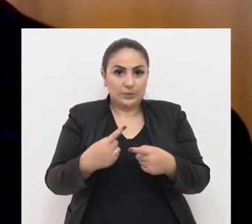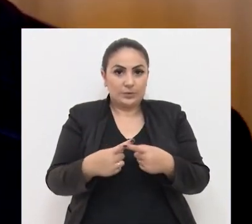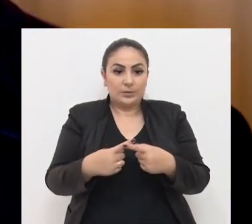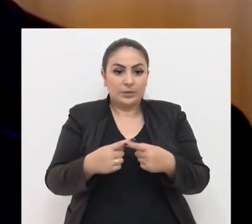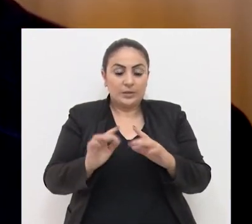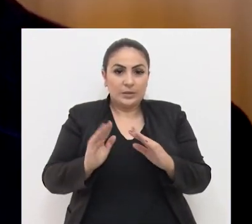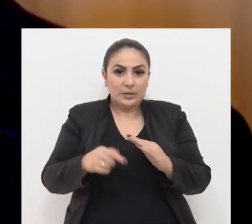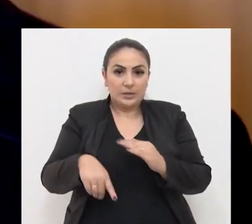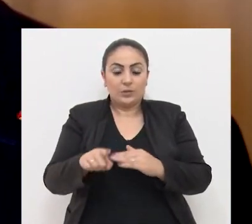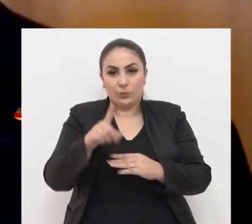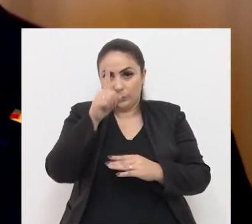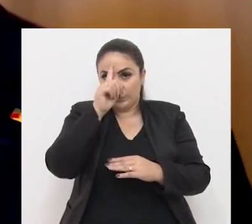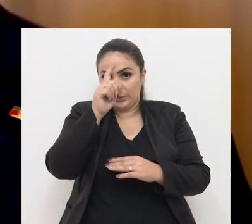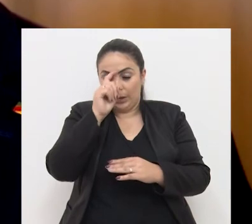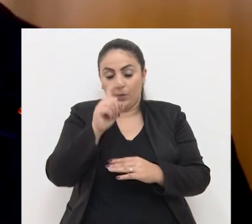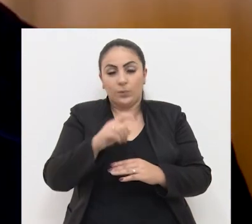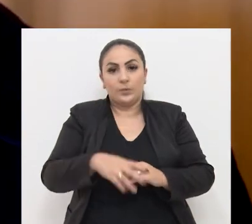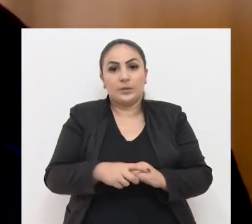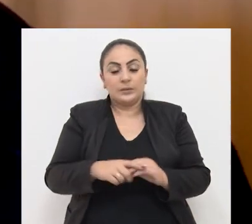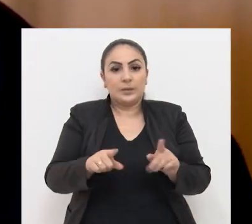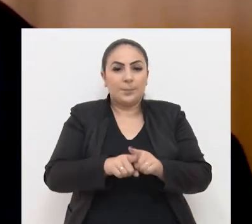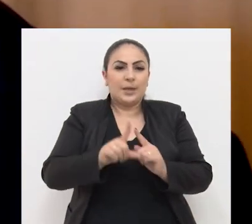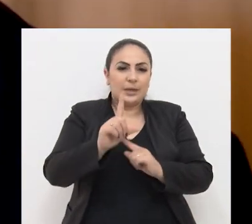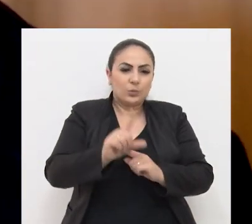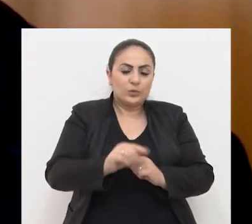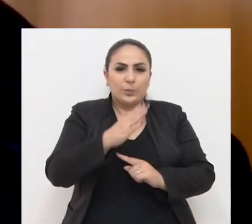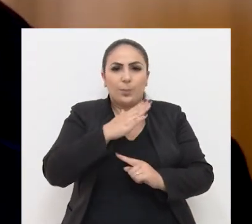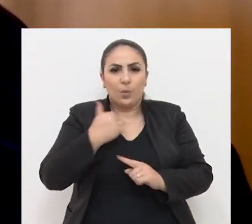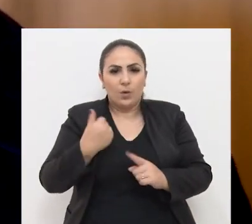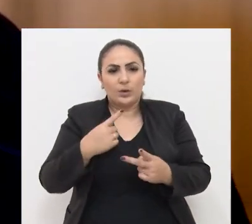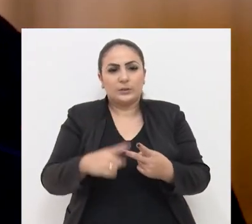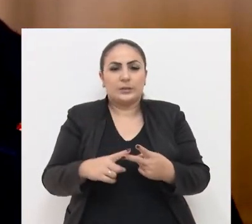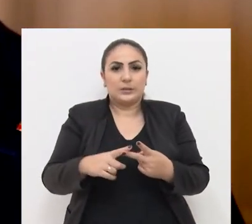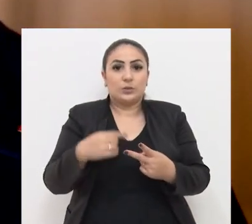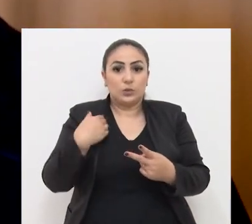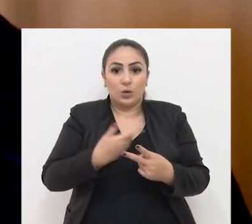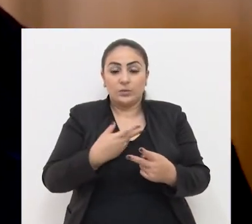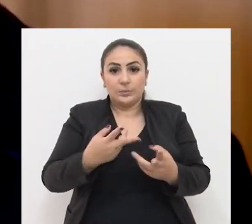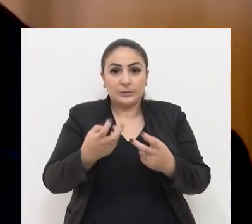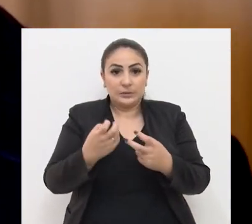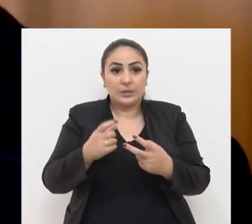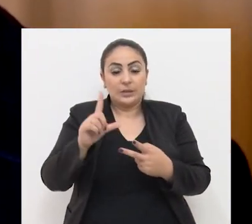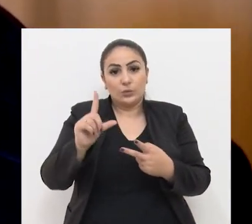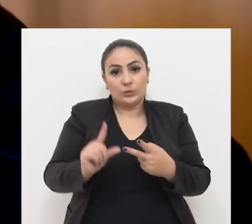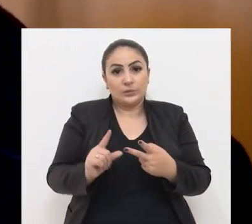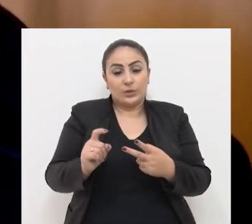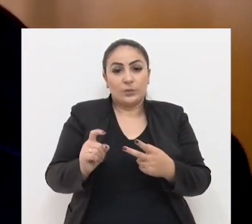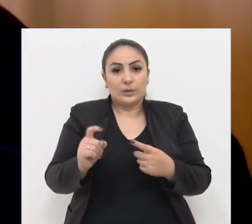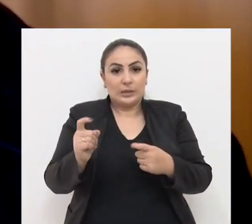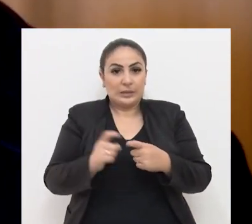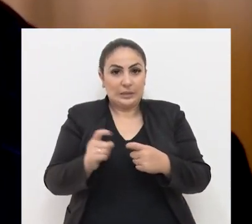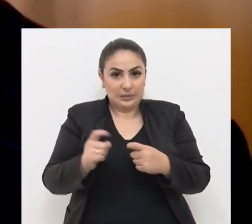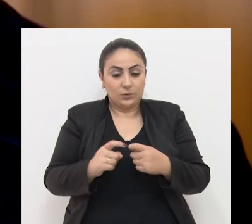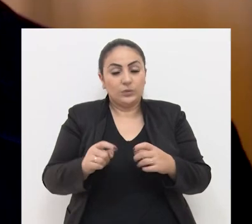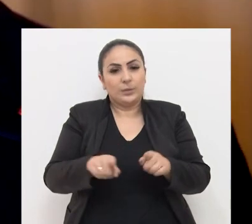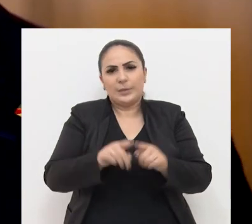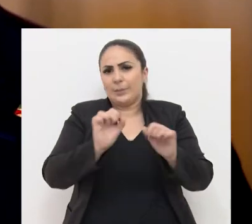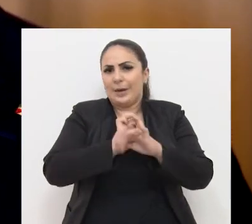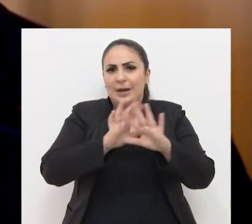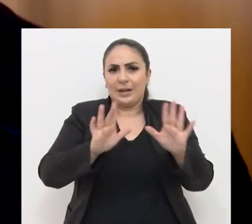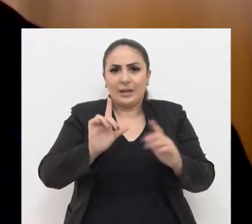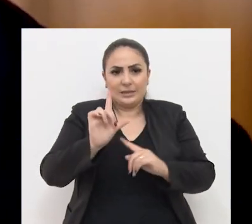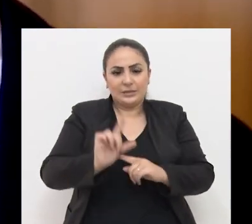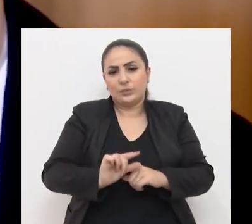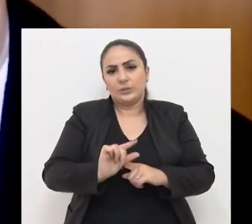por internações em leitos de UTI e também reduz óbitos, estamos vendo redução de leitos clínicos, então há uma clara